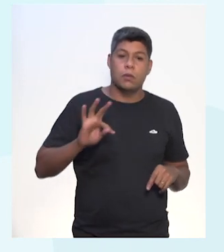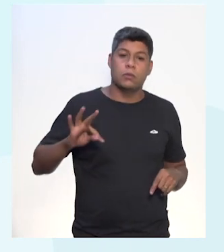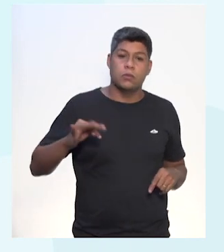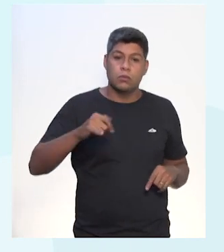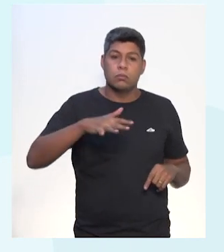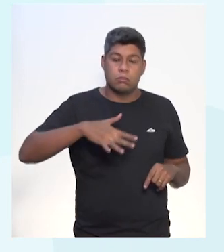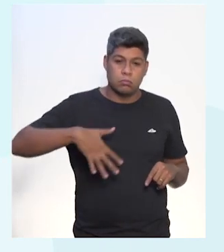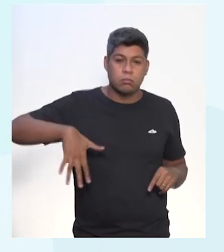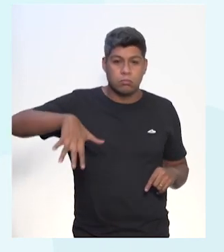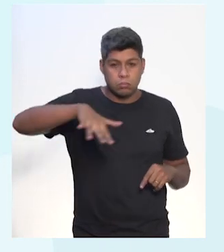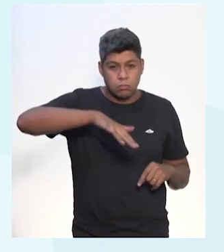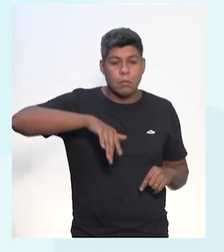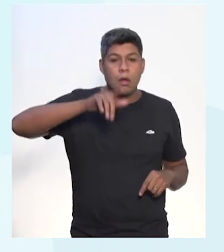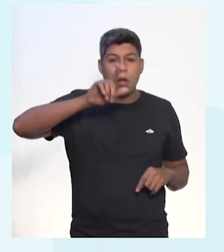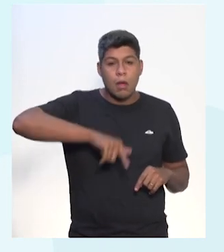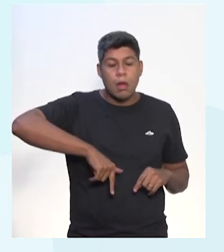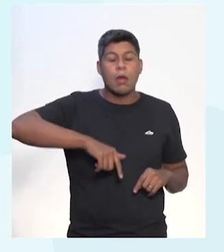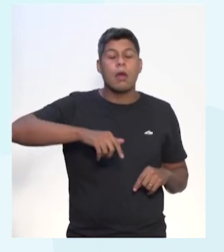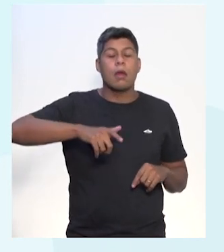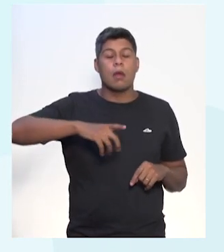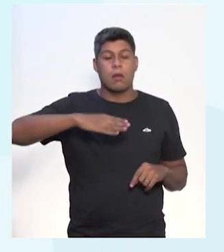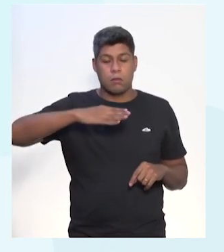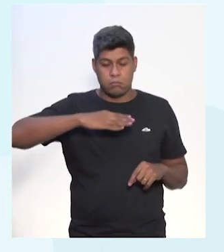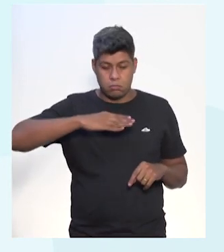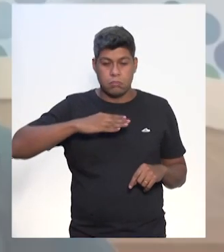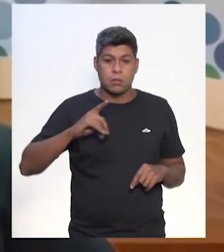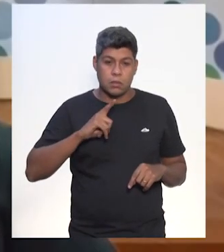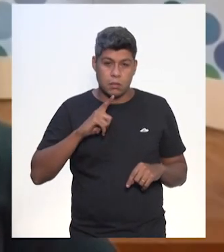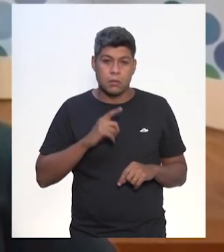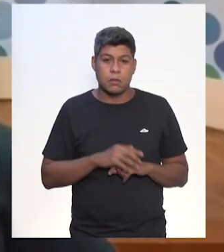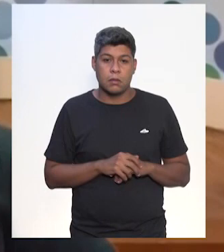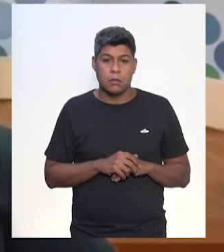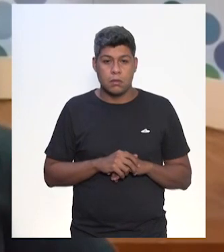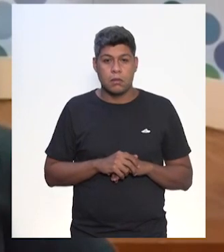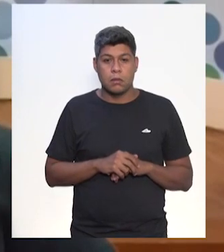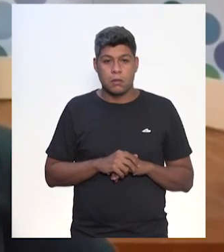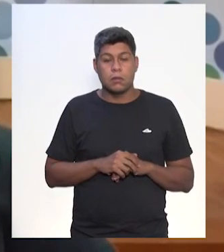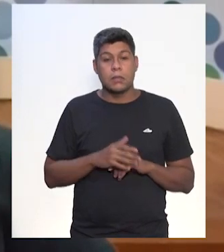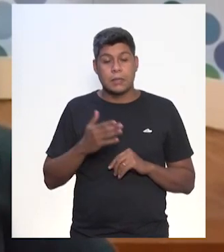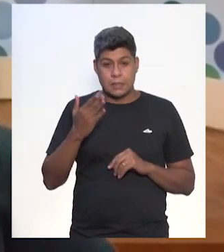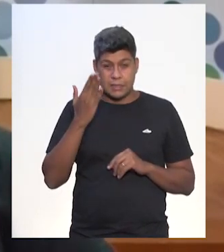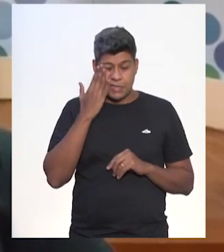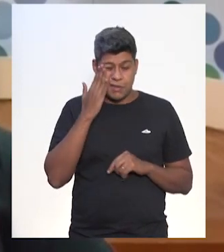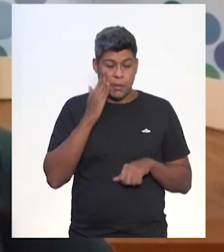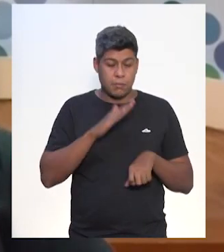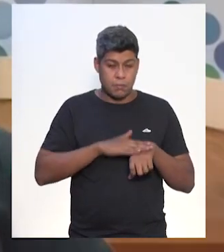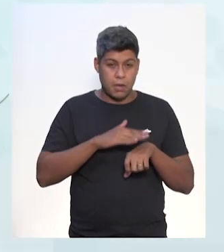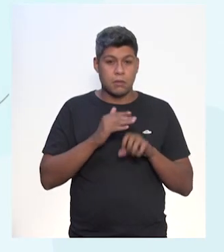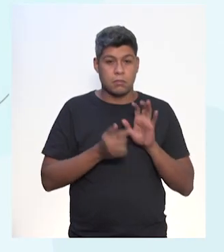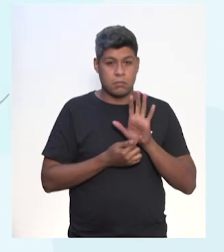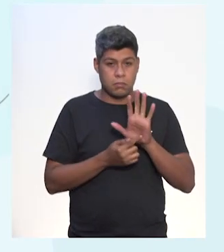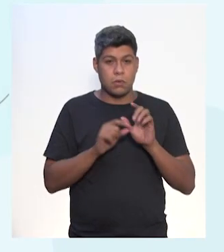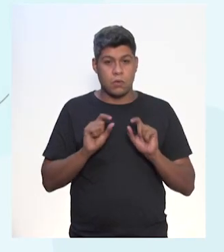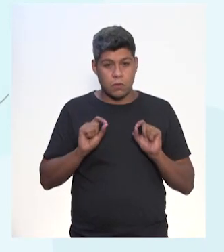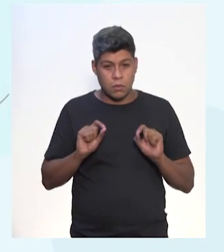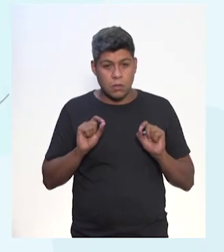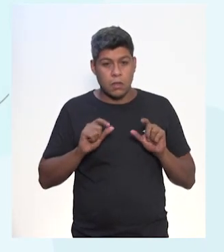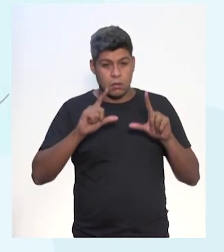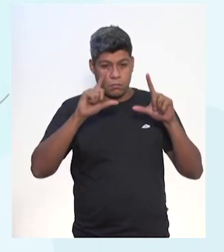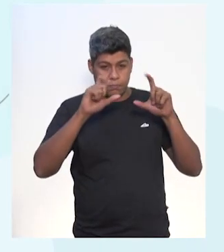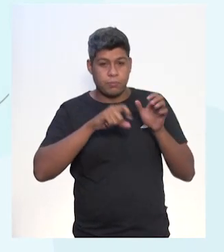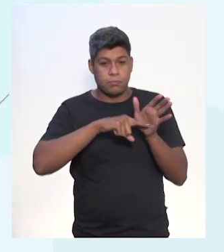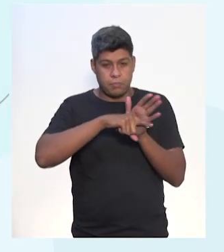aí extremamente urbanizada, certo, pessoal? No Saiba Mais, rapidinho aí para colocar para vocês, print a tela, faça